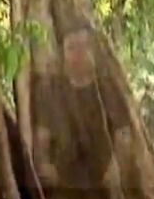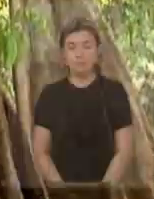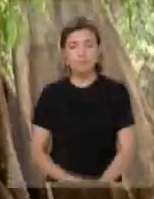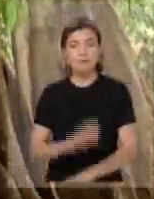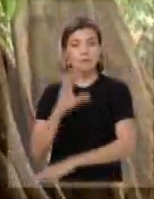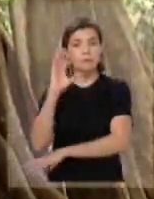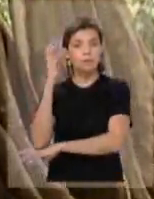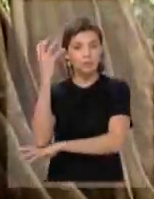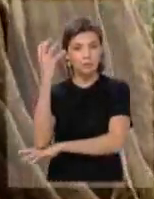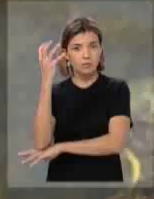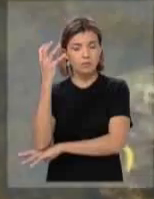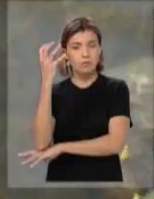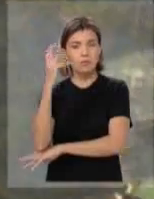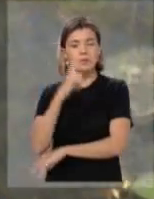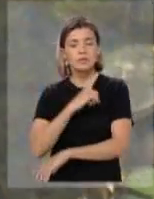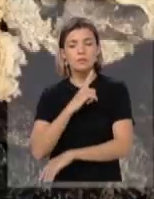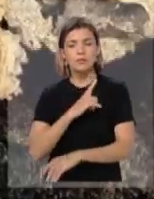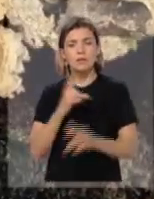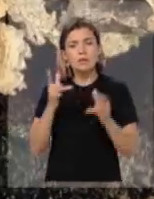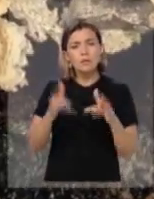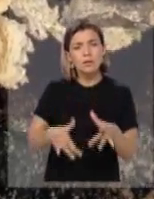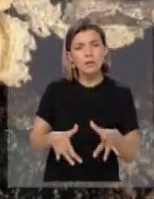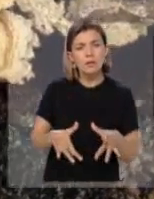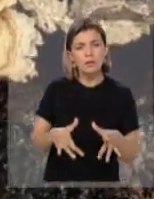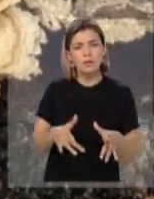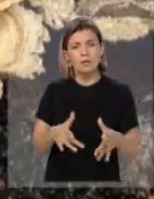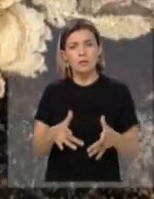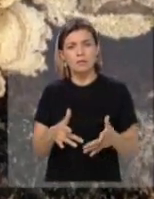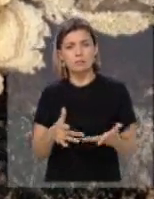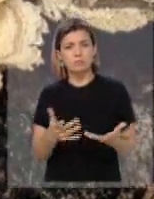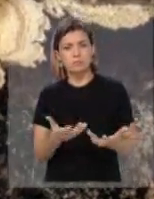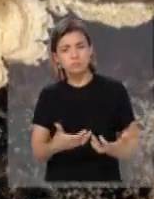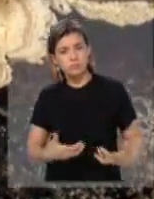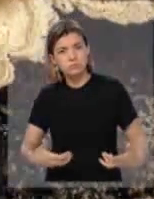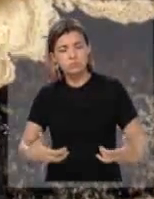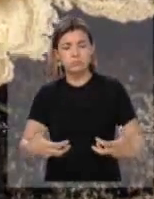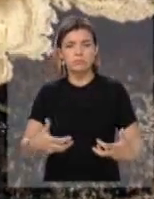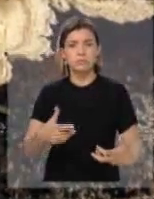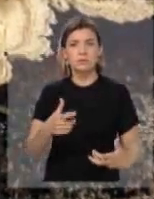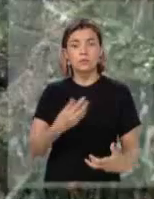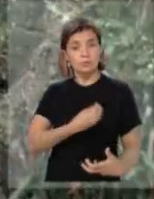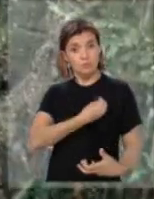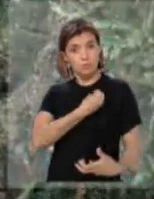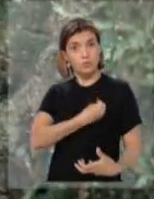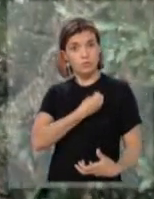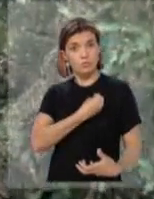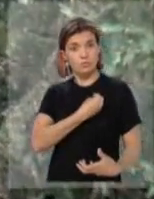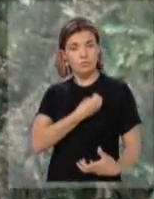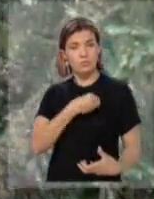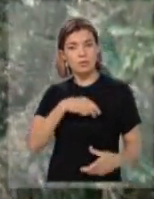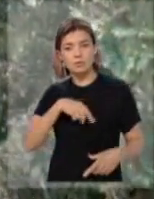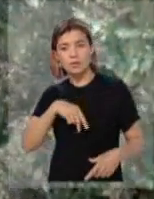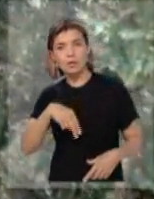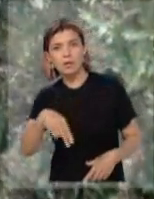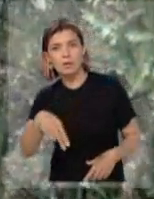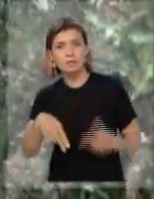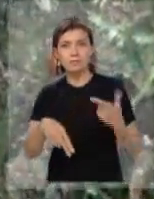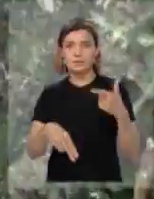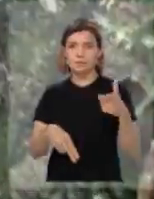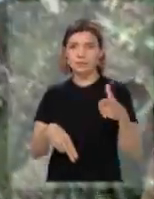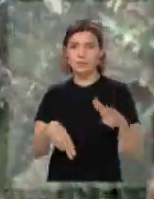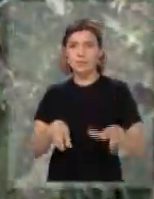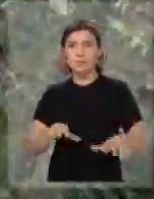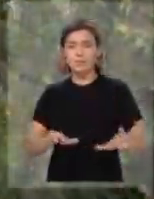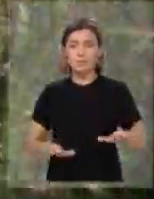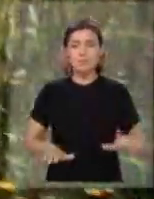Plantas Plantas, algas e fungos são seres vivos e não se locomovem. Talvez, por isso, a gente